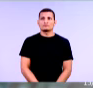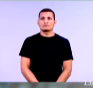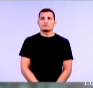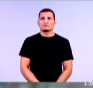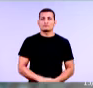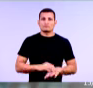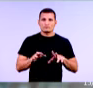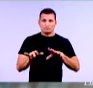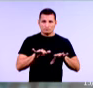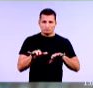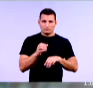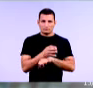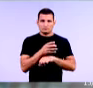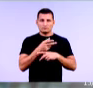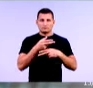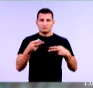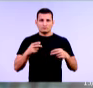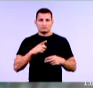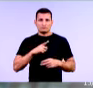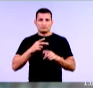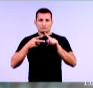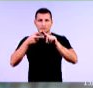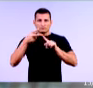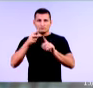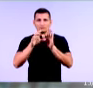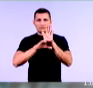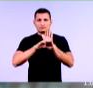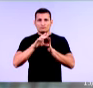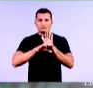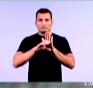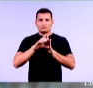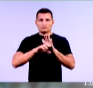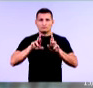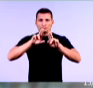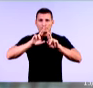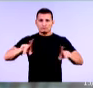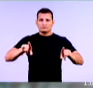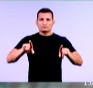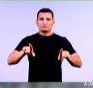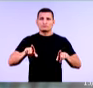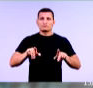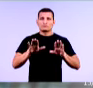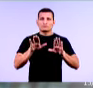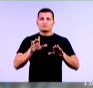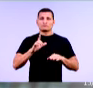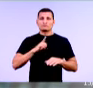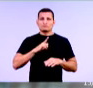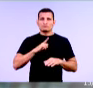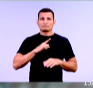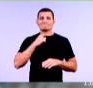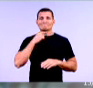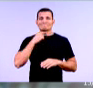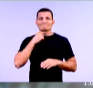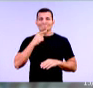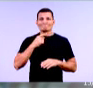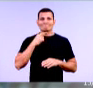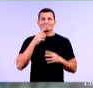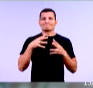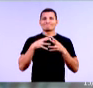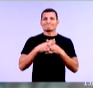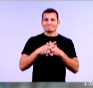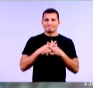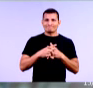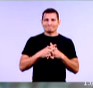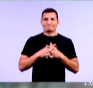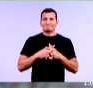Na programação orientada a objetos, temos 2 conceitos bem distintos, mas que deixam muita gente confusa na hora de